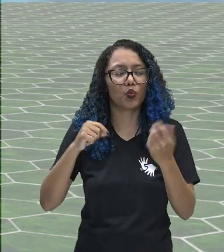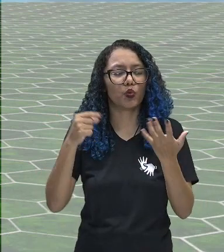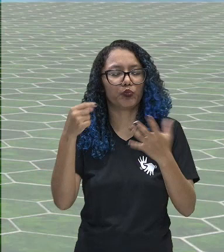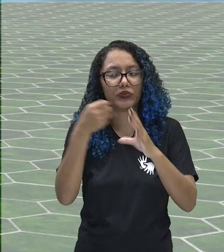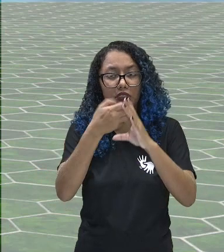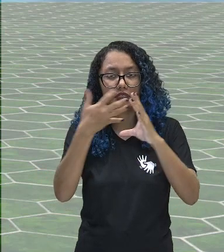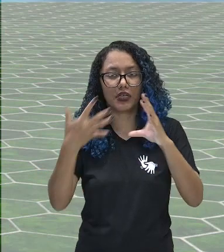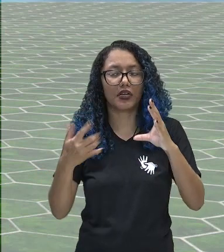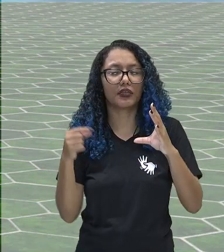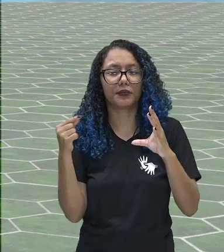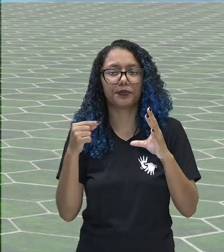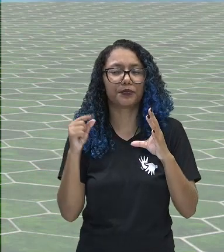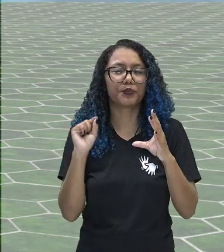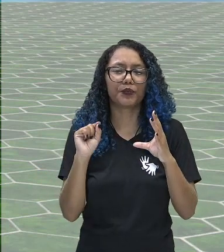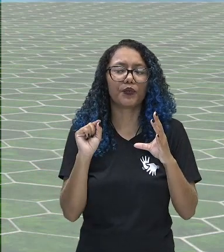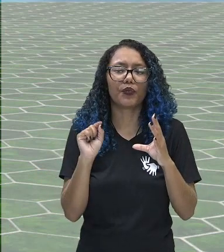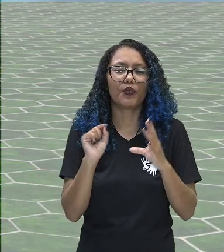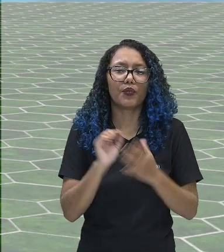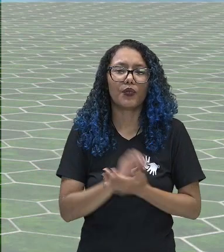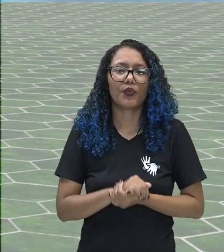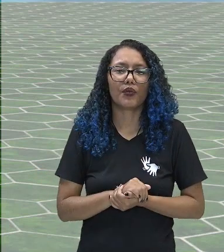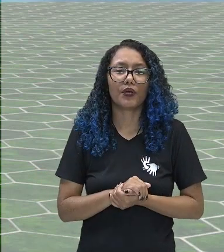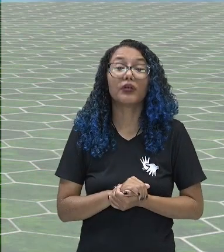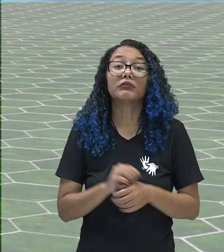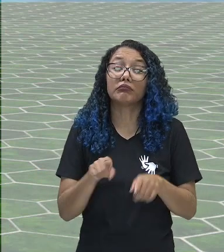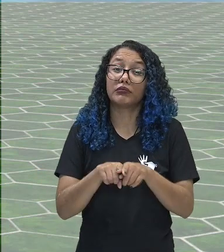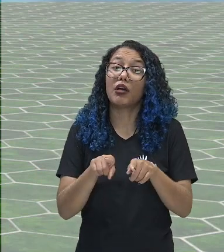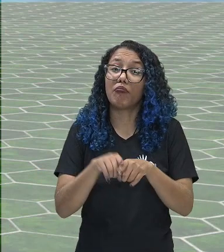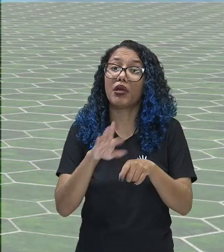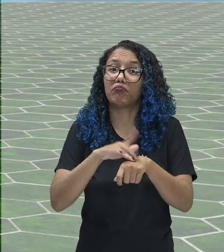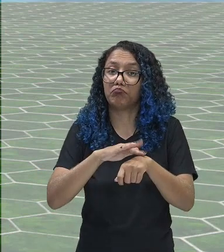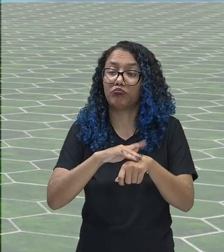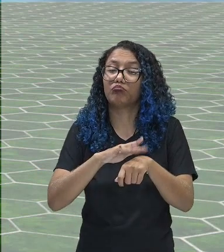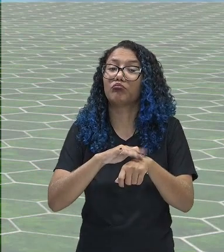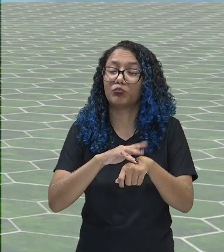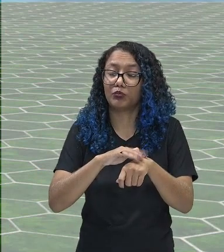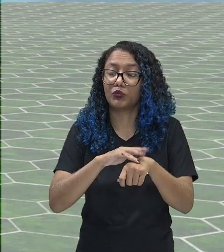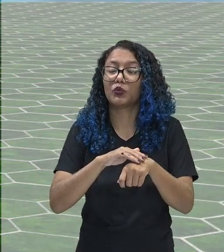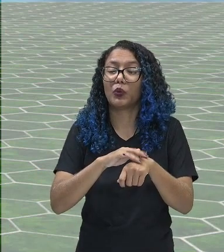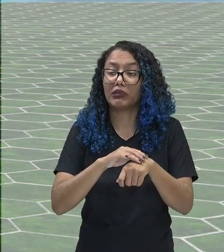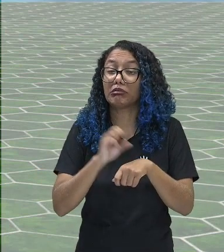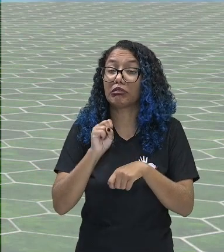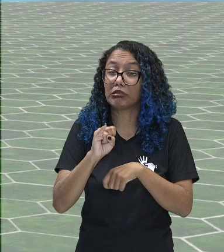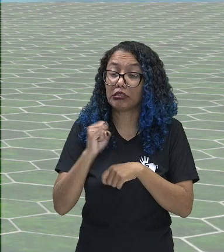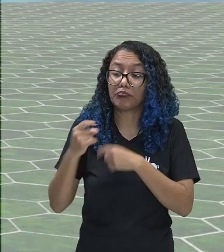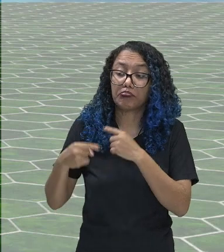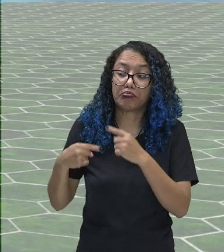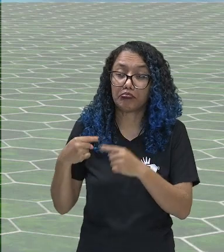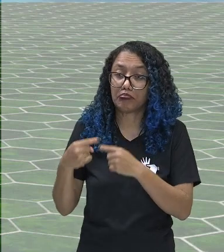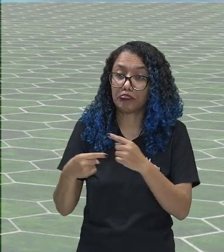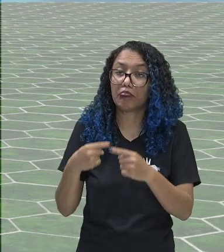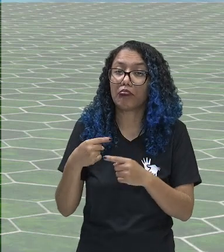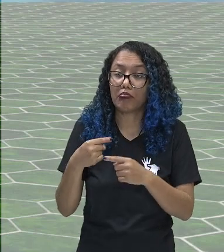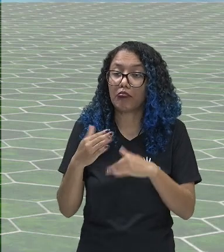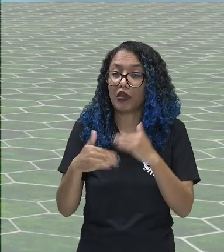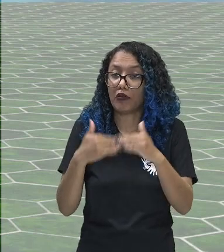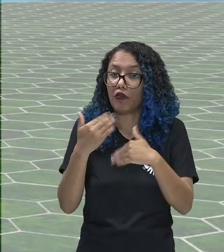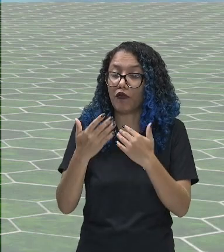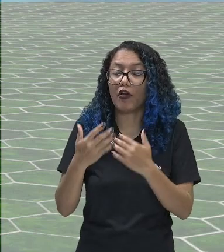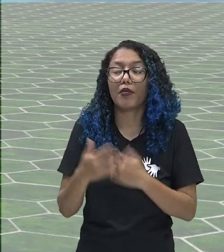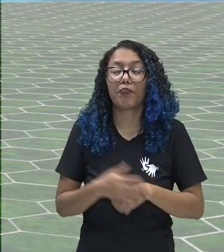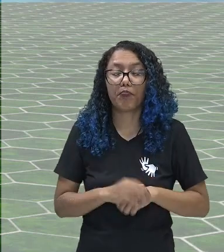informações, inclusive de possíveis doenças que você vai ter ao longo do tempo, porque todas estas podem,